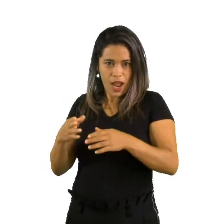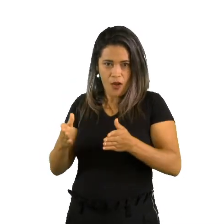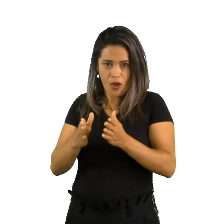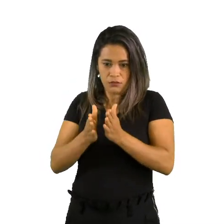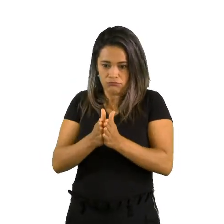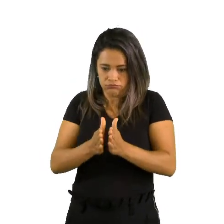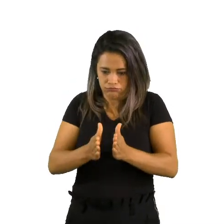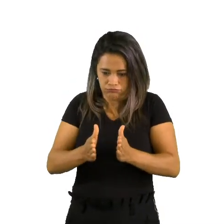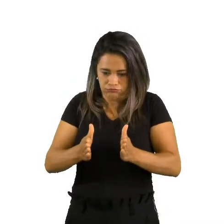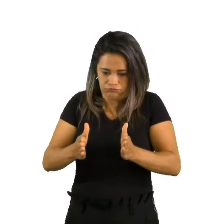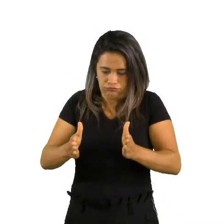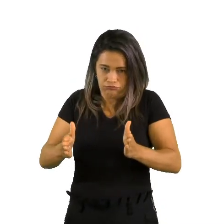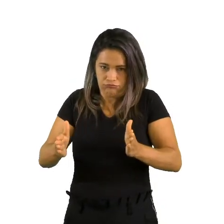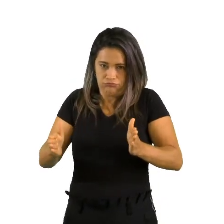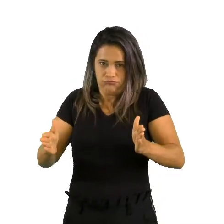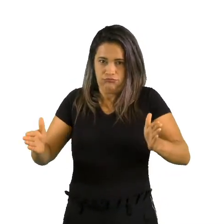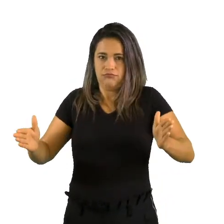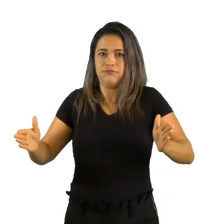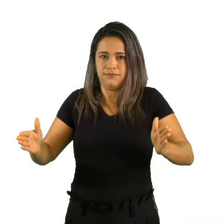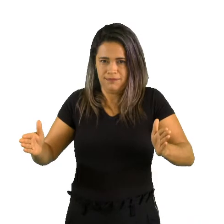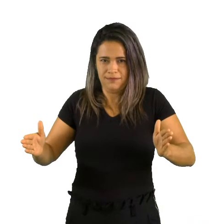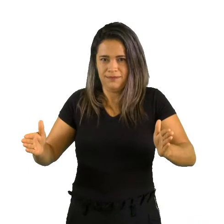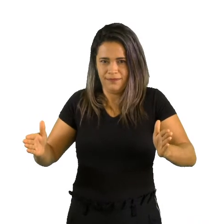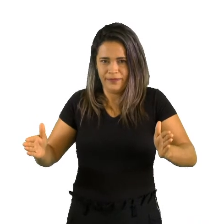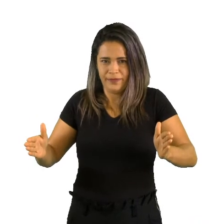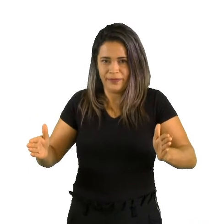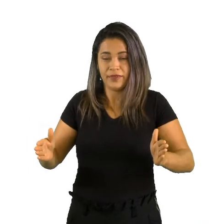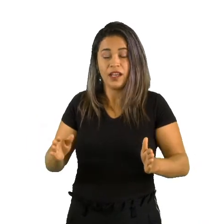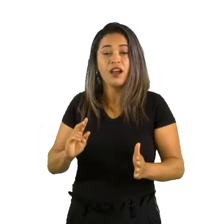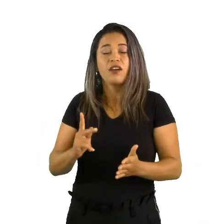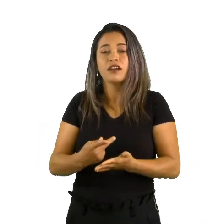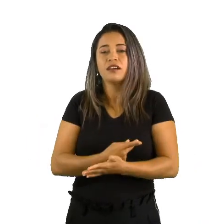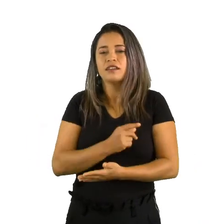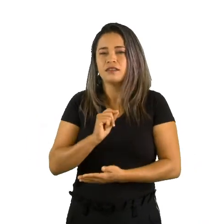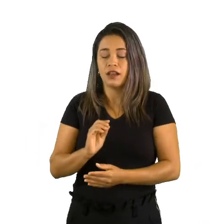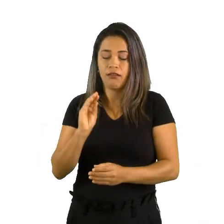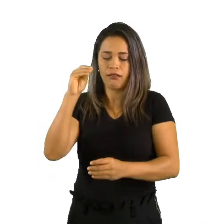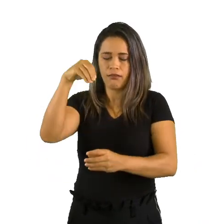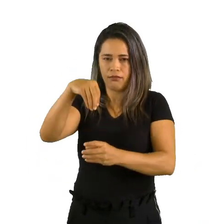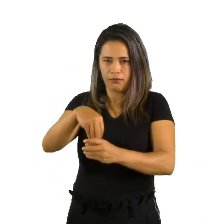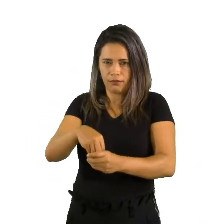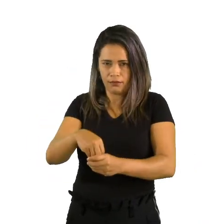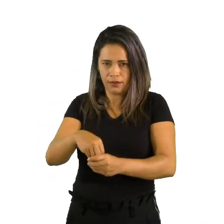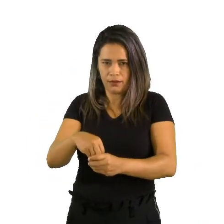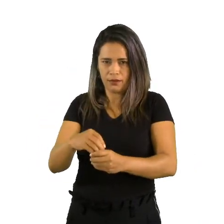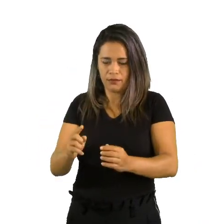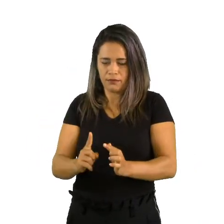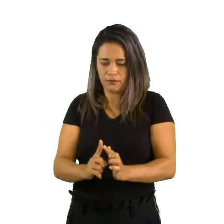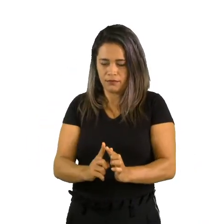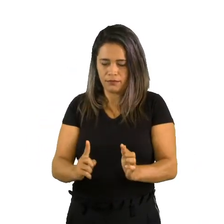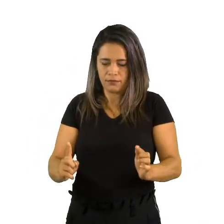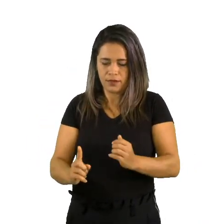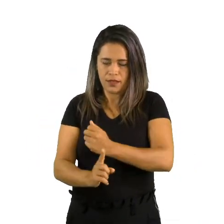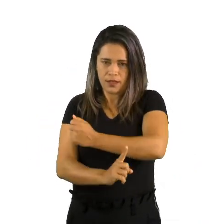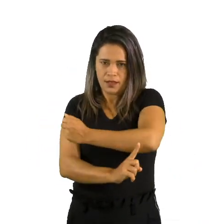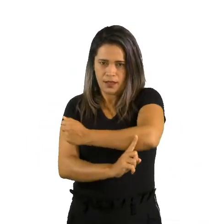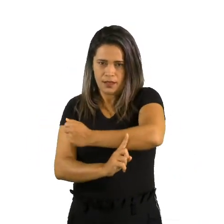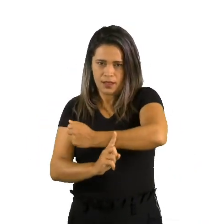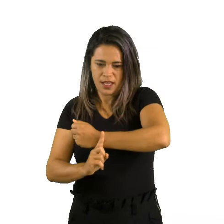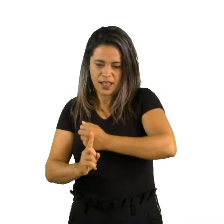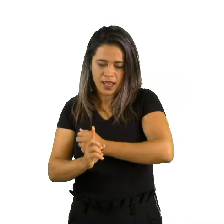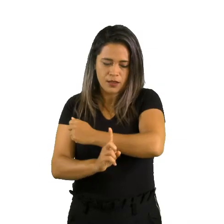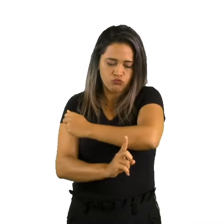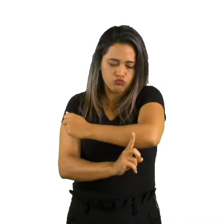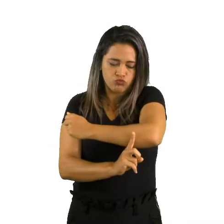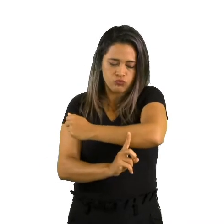maior agora, eu estiquei ela. E aí o que aconteceu? Dentro dela existem 10 pedacinhos. Qual